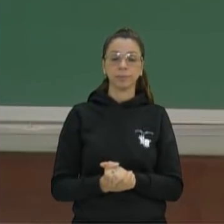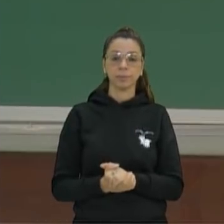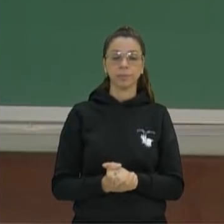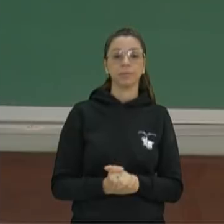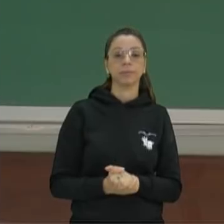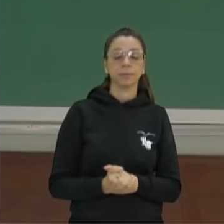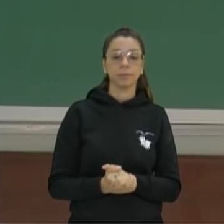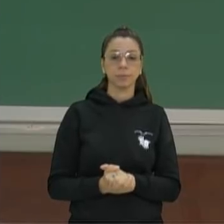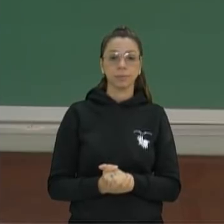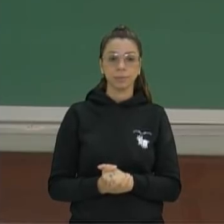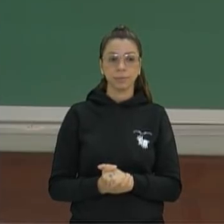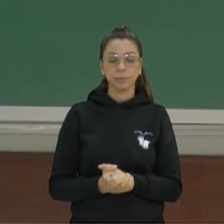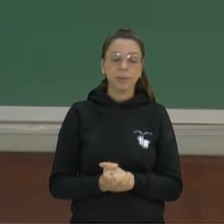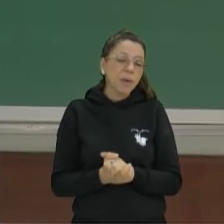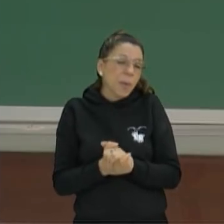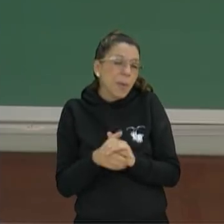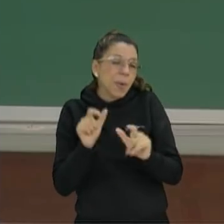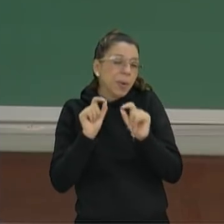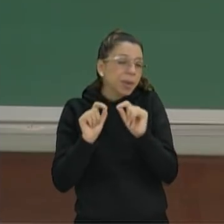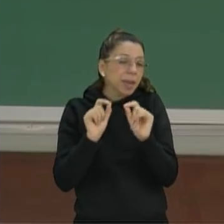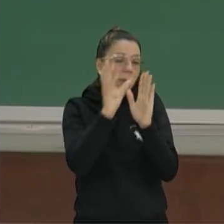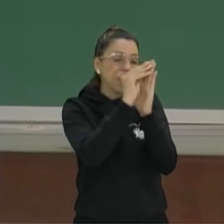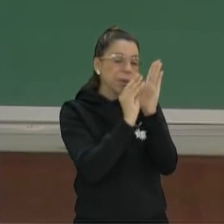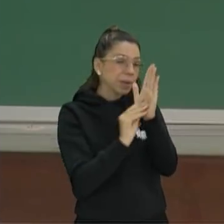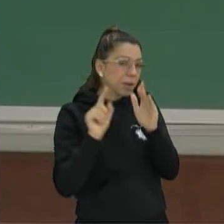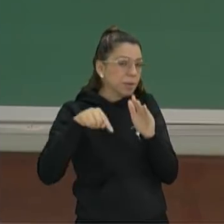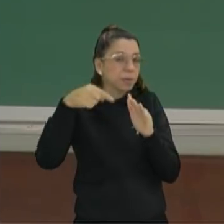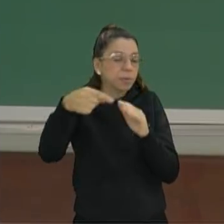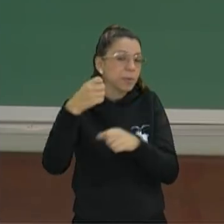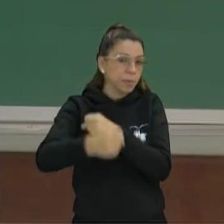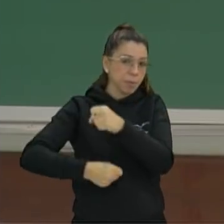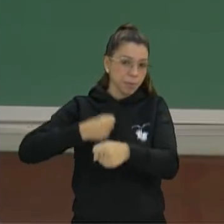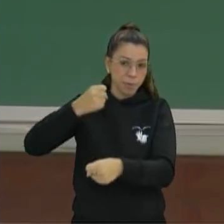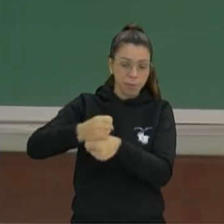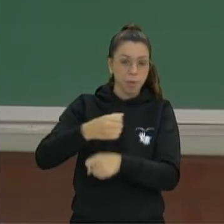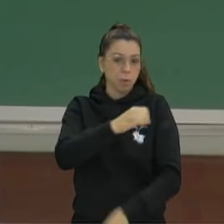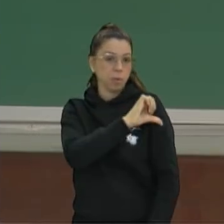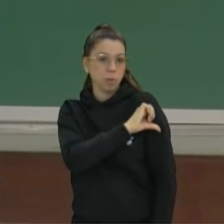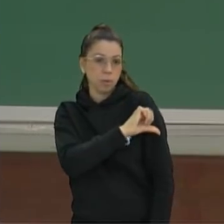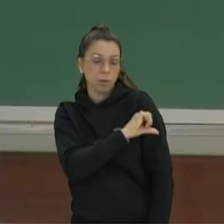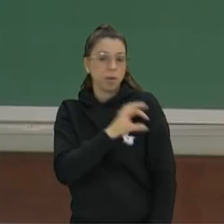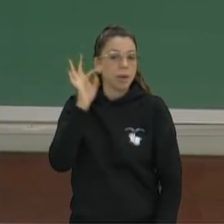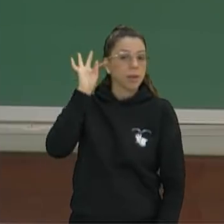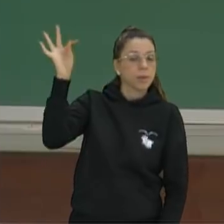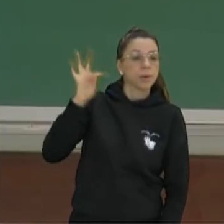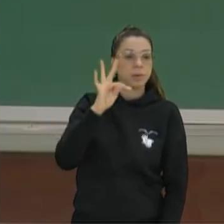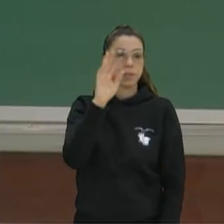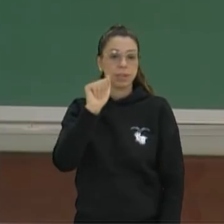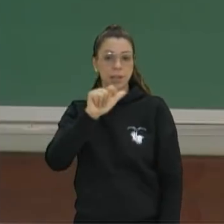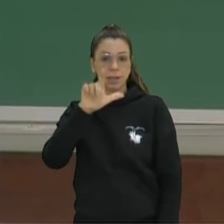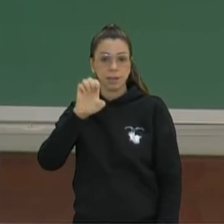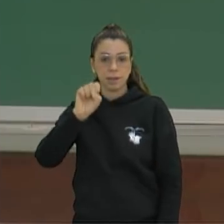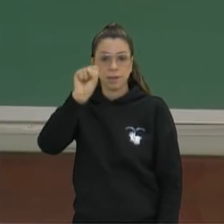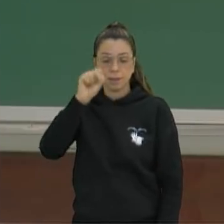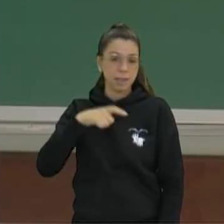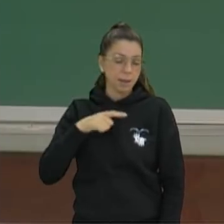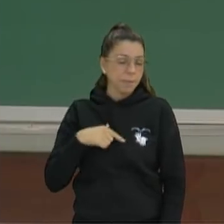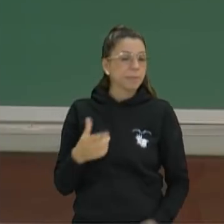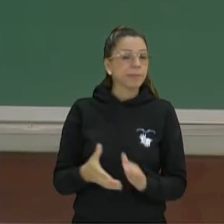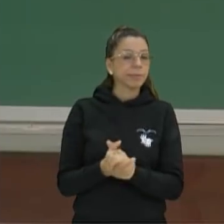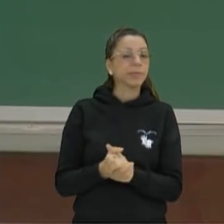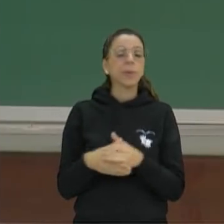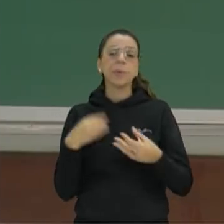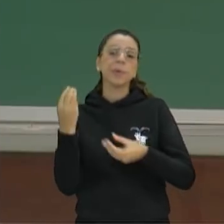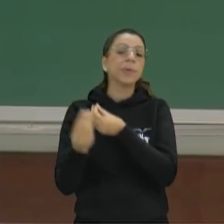vamos ver uma pinceladinha no conteúdo que vocês vão estudar no próximo ano, no 9º ano, que é Teorema de Tales. Mas uma passadinha bem de leve. Vamos